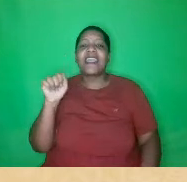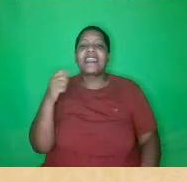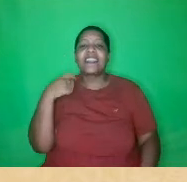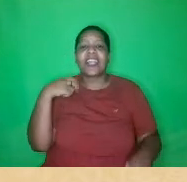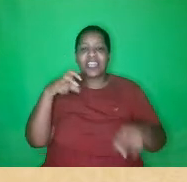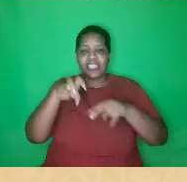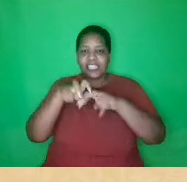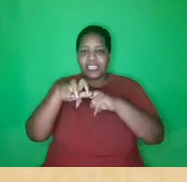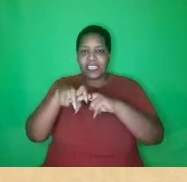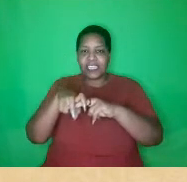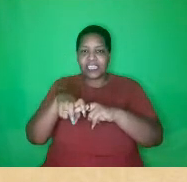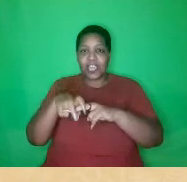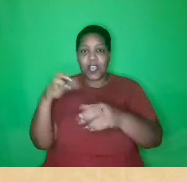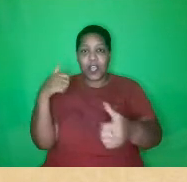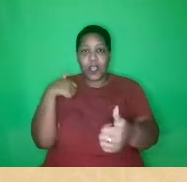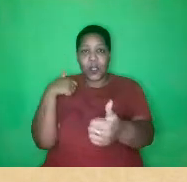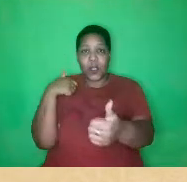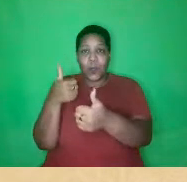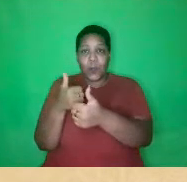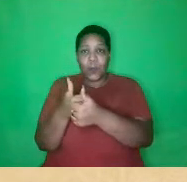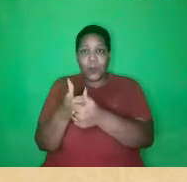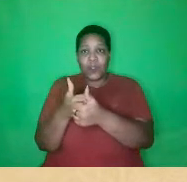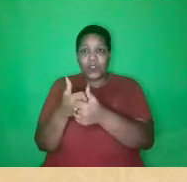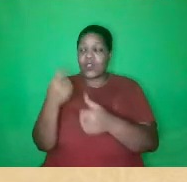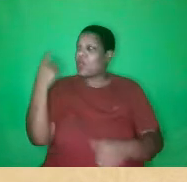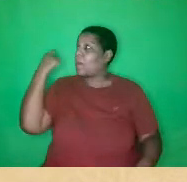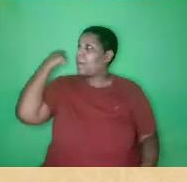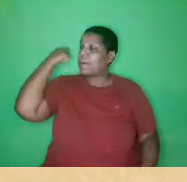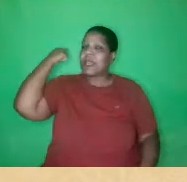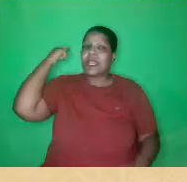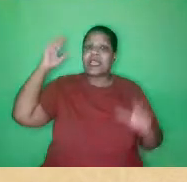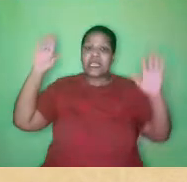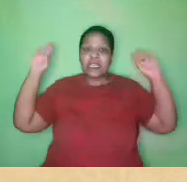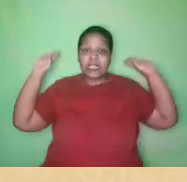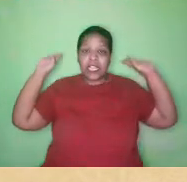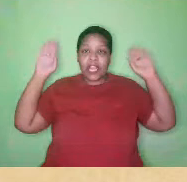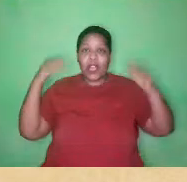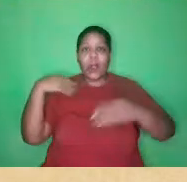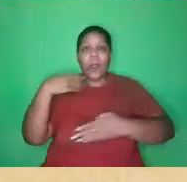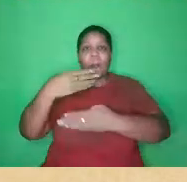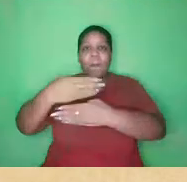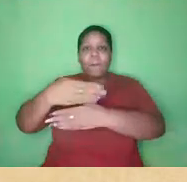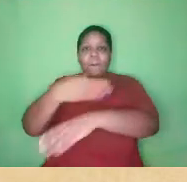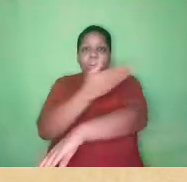muito próxima de uma parede de fundo branco.